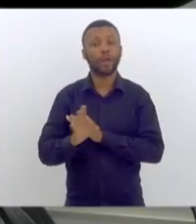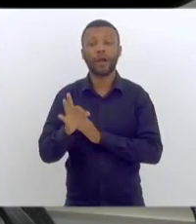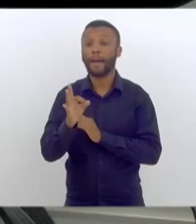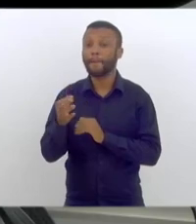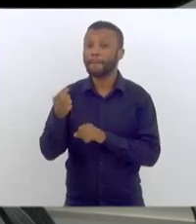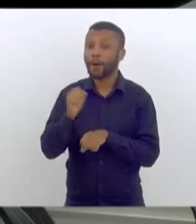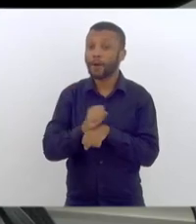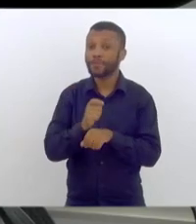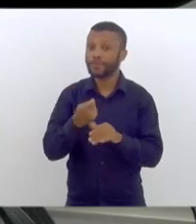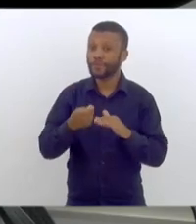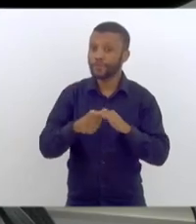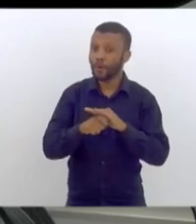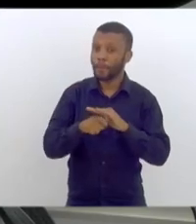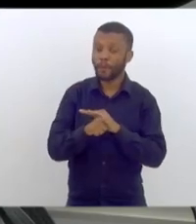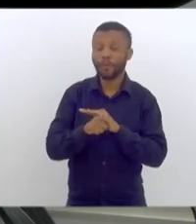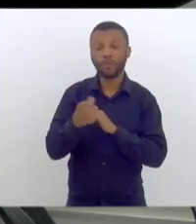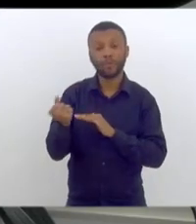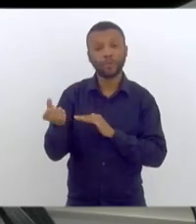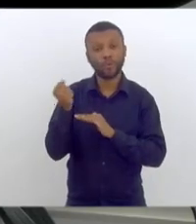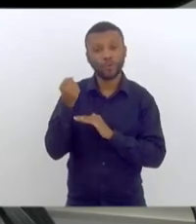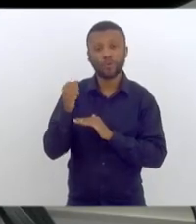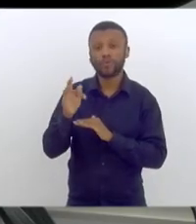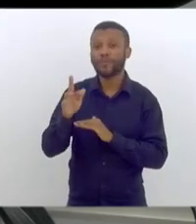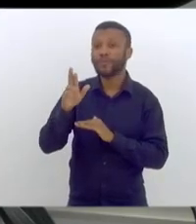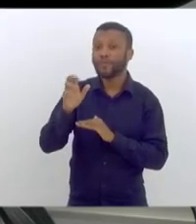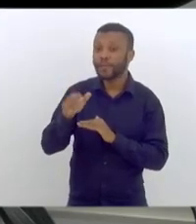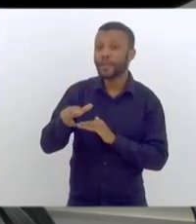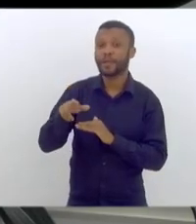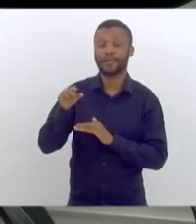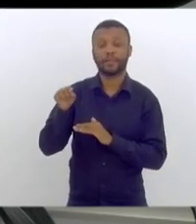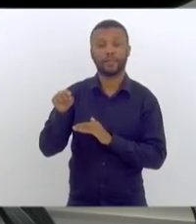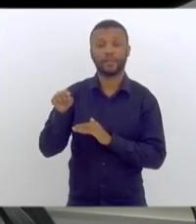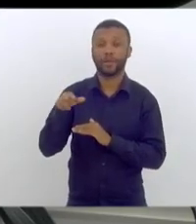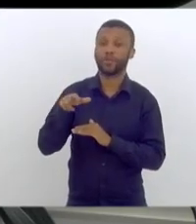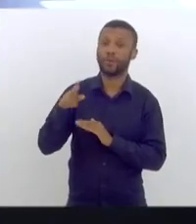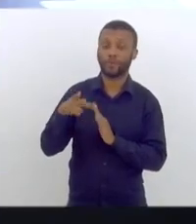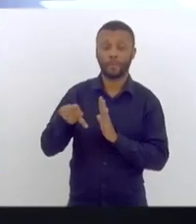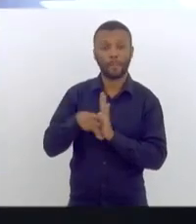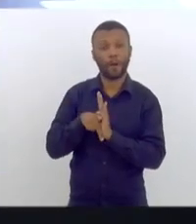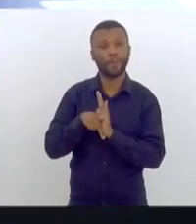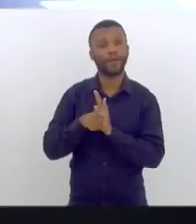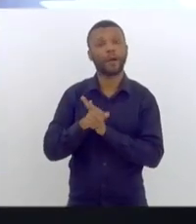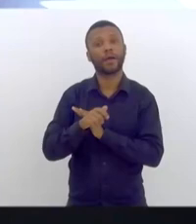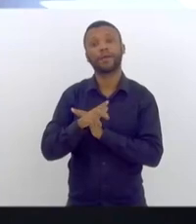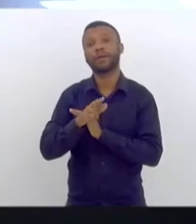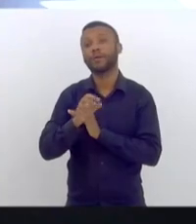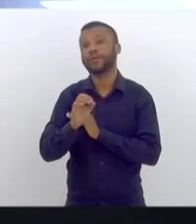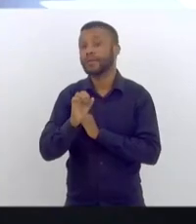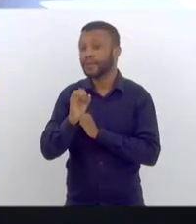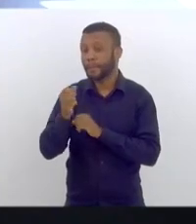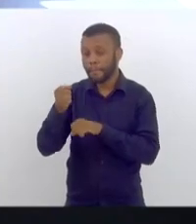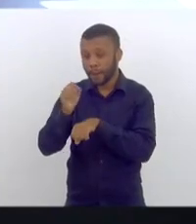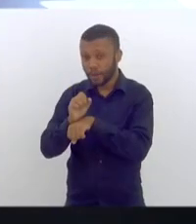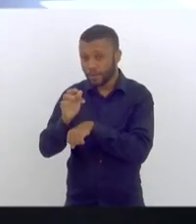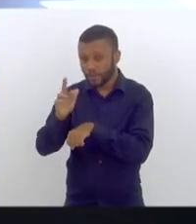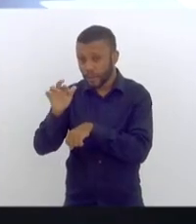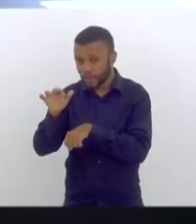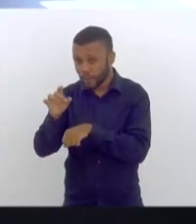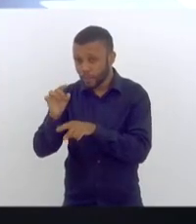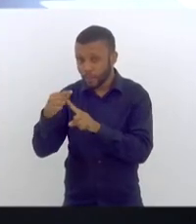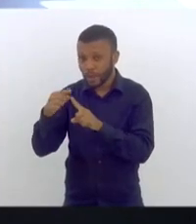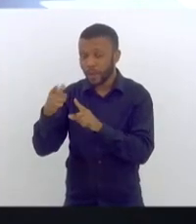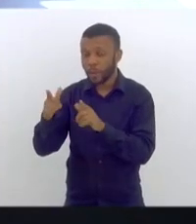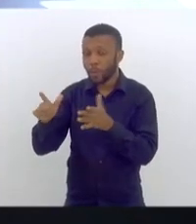parou de fazer financiamentos com recursos do françamentos com recursos da própria porque ele ficou com fundo